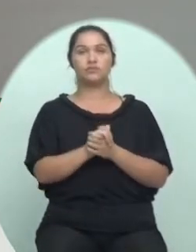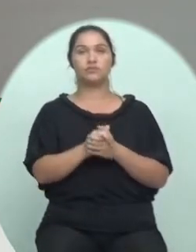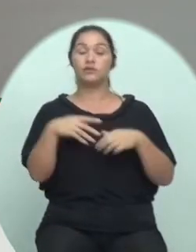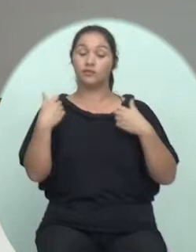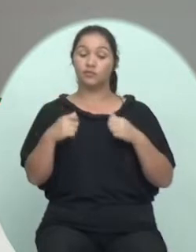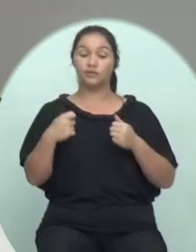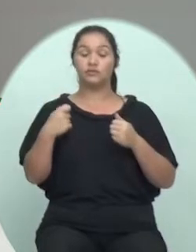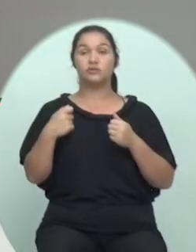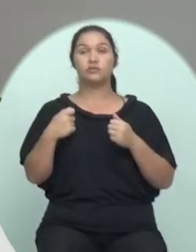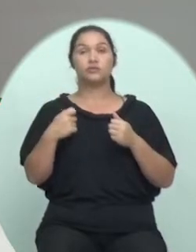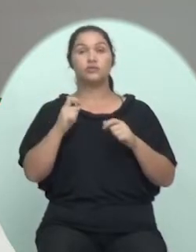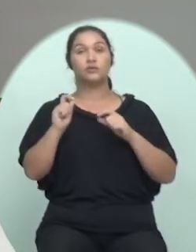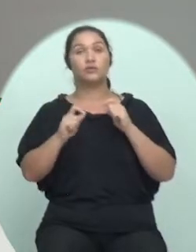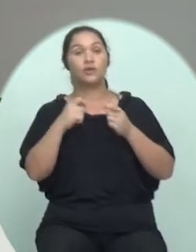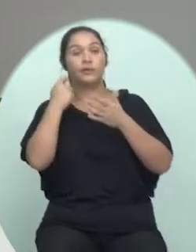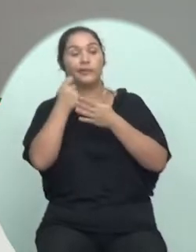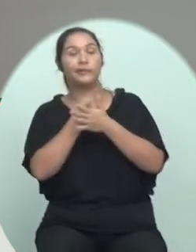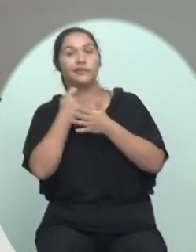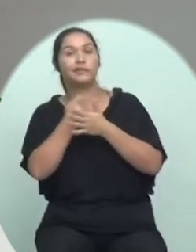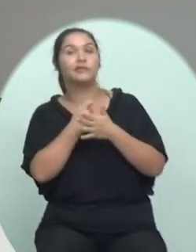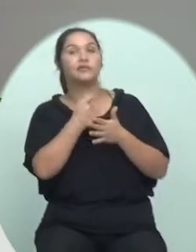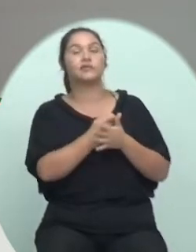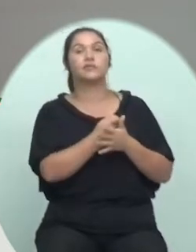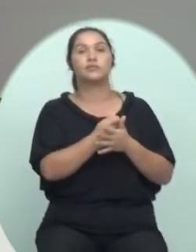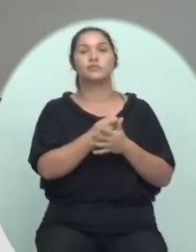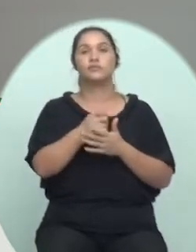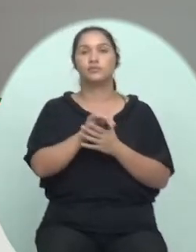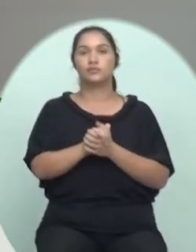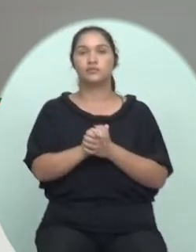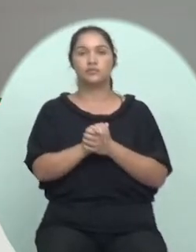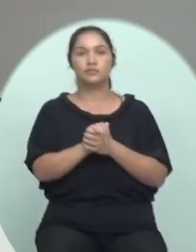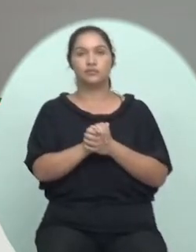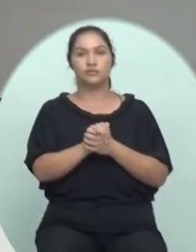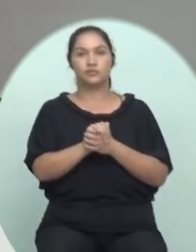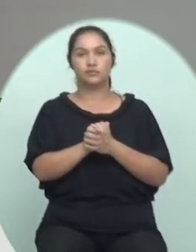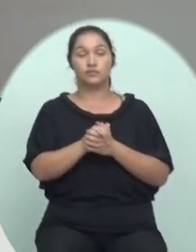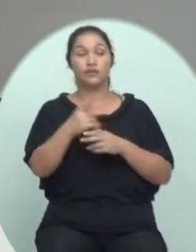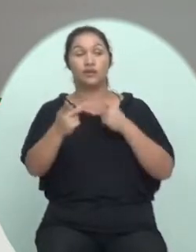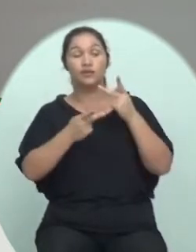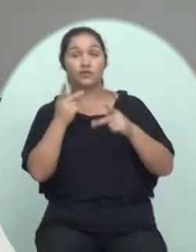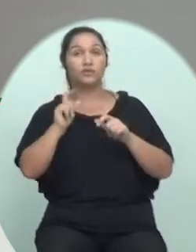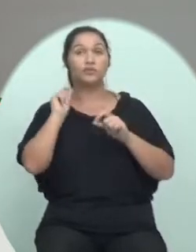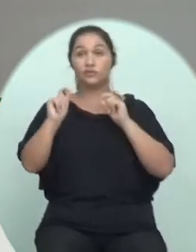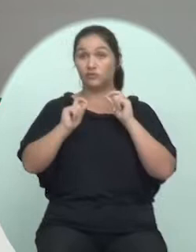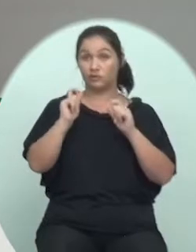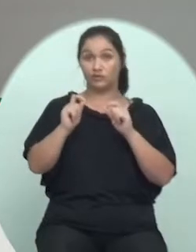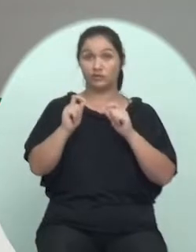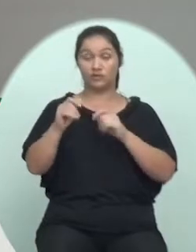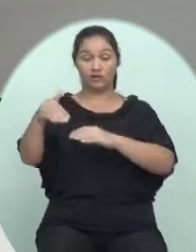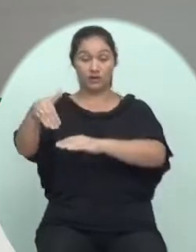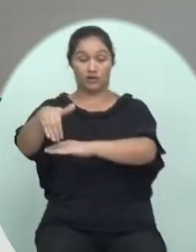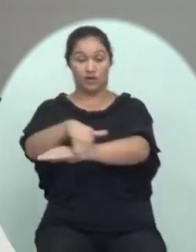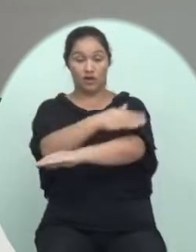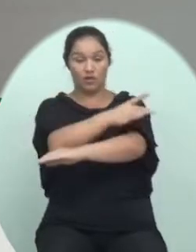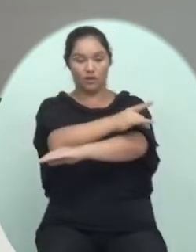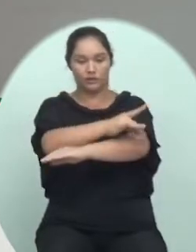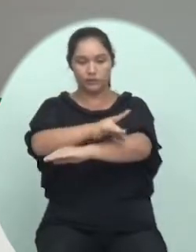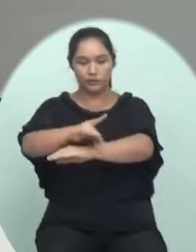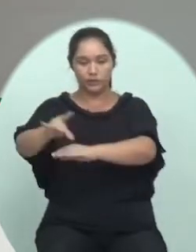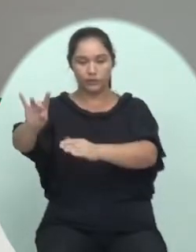debatida, porque na realidade são onde as pessoas mais precisam, né? A gente sempre fala, um asfalto na frente da casa é bom, é